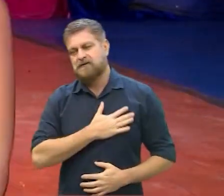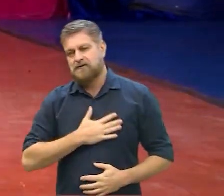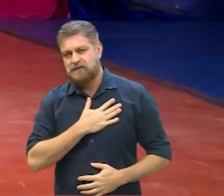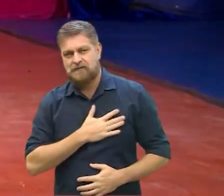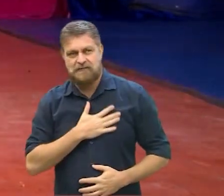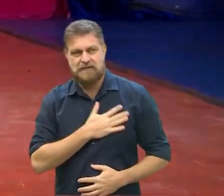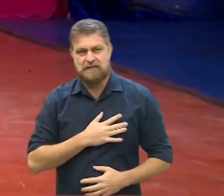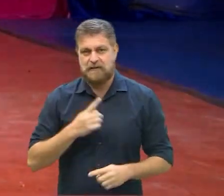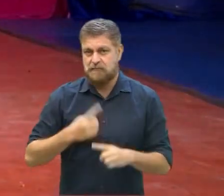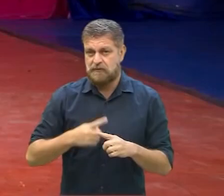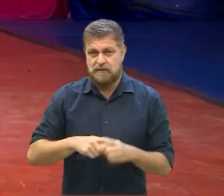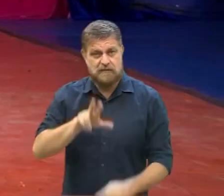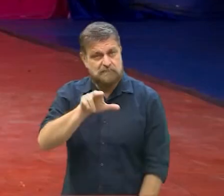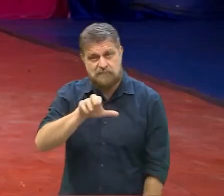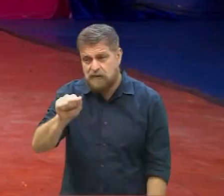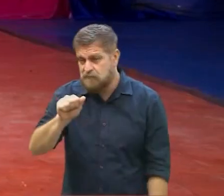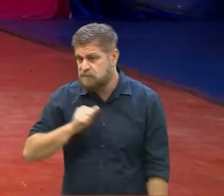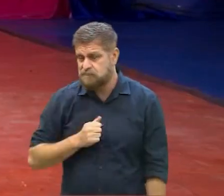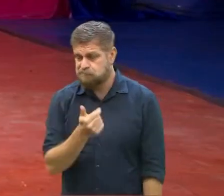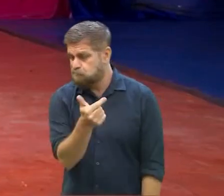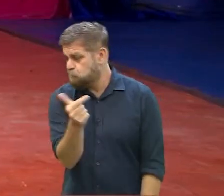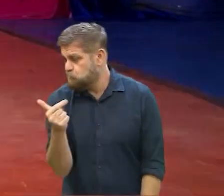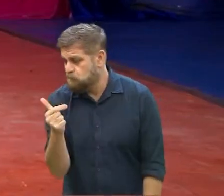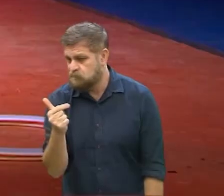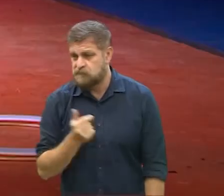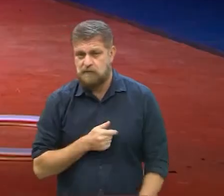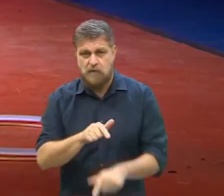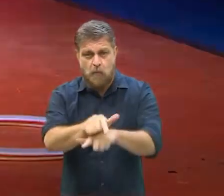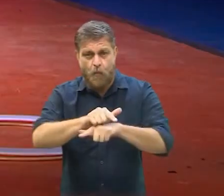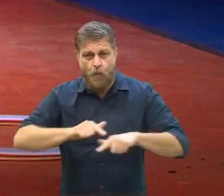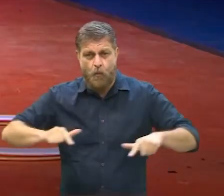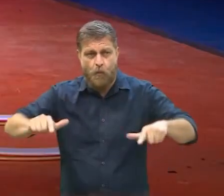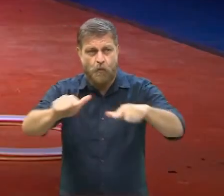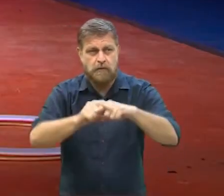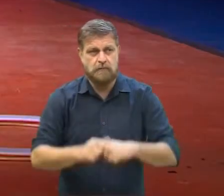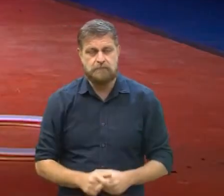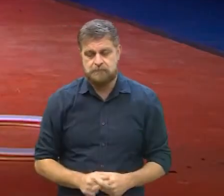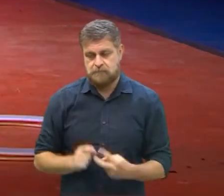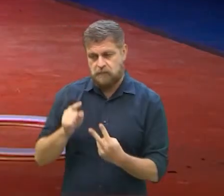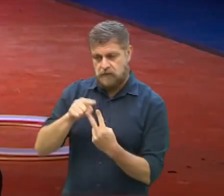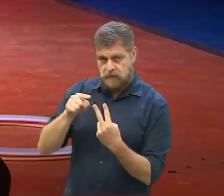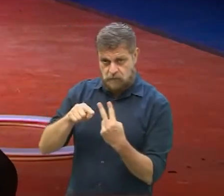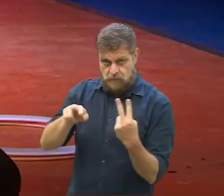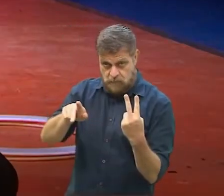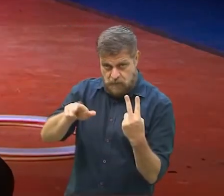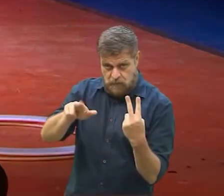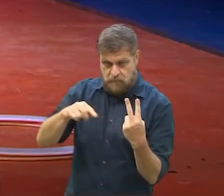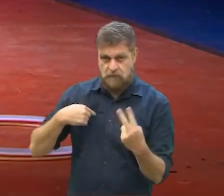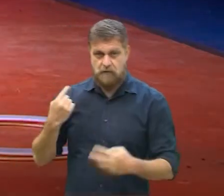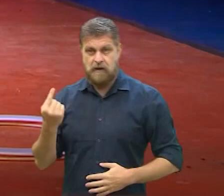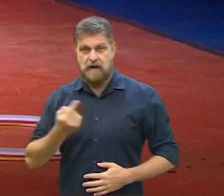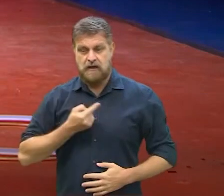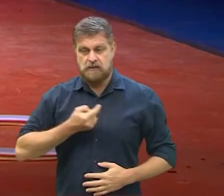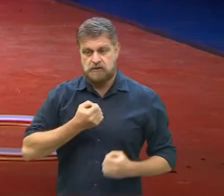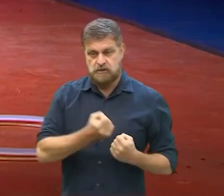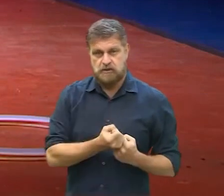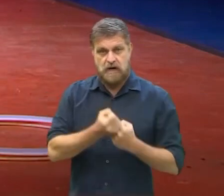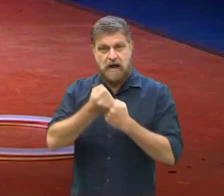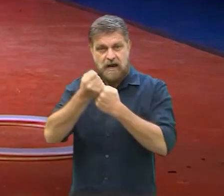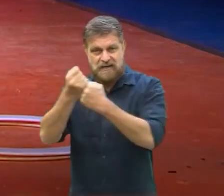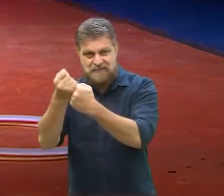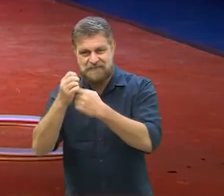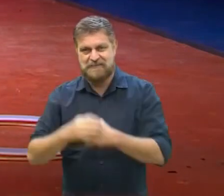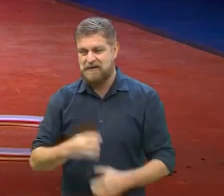porque a gente nunca mais... Nunca mais teve? Nunca. Eu e o Luan, nós somos ajudantes do